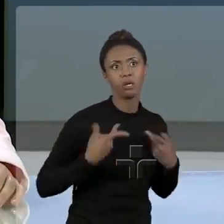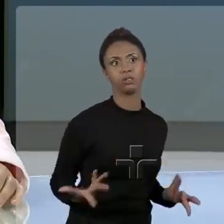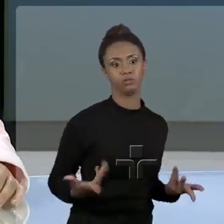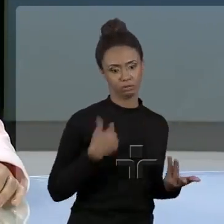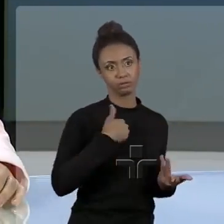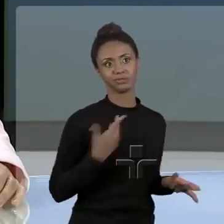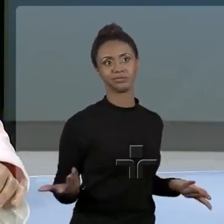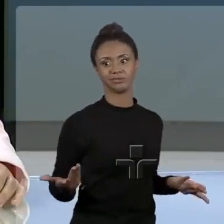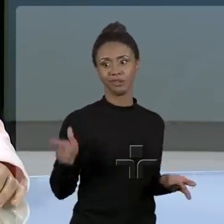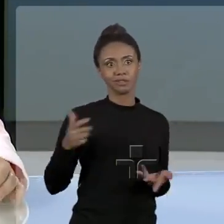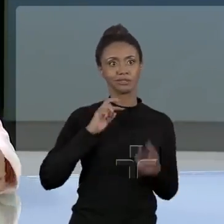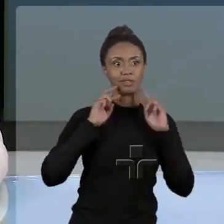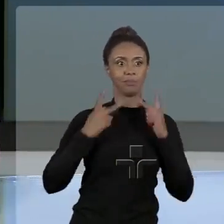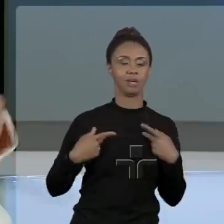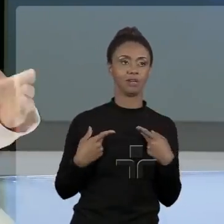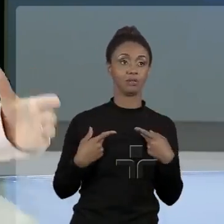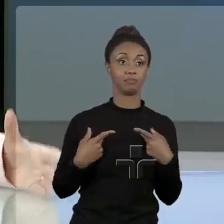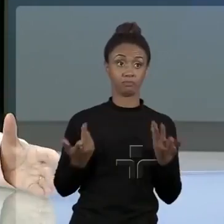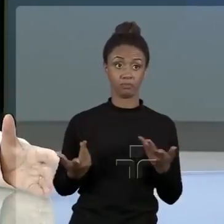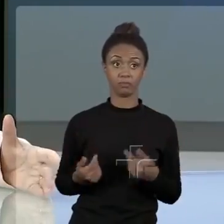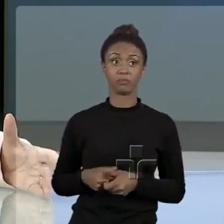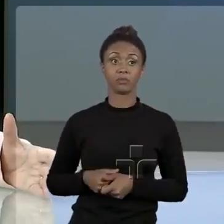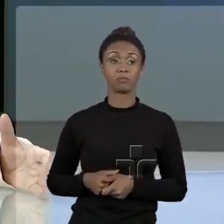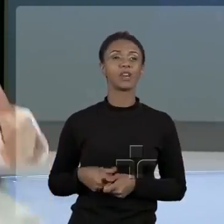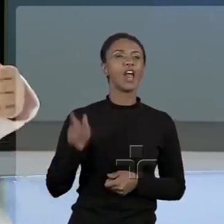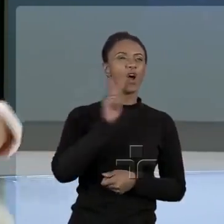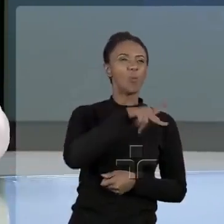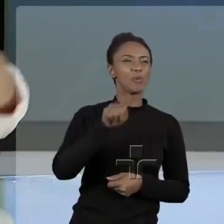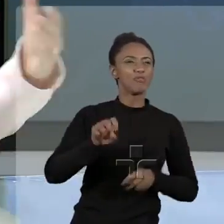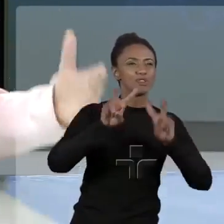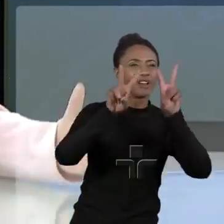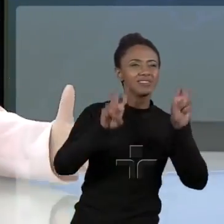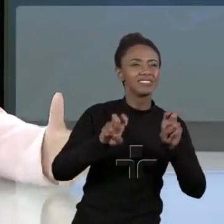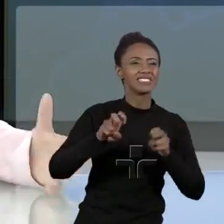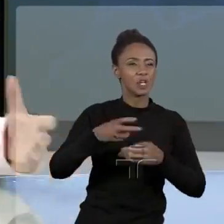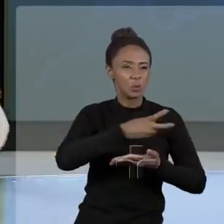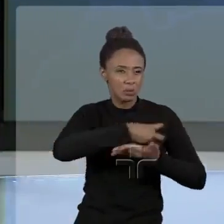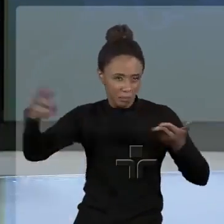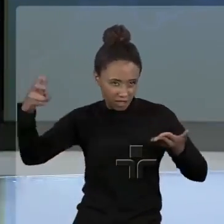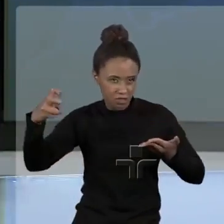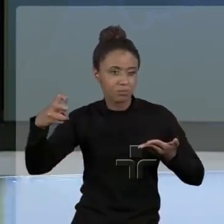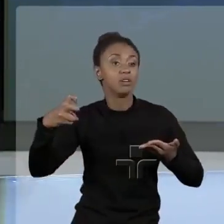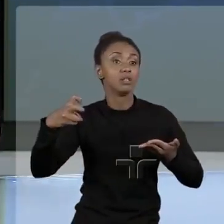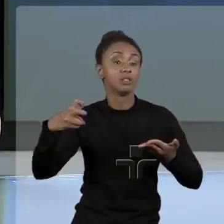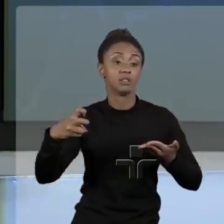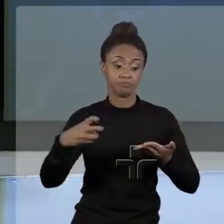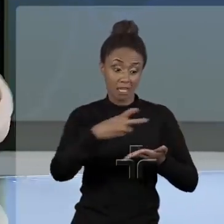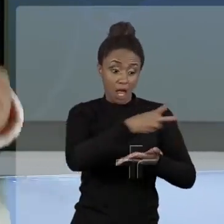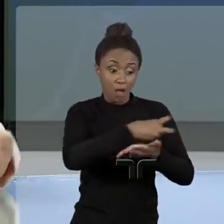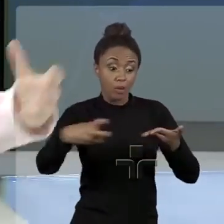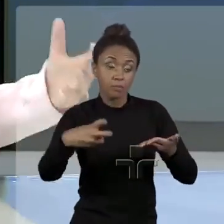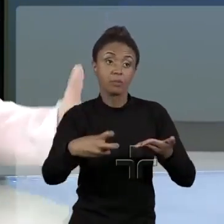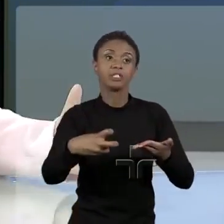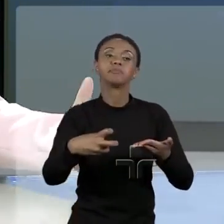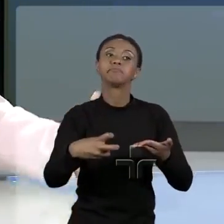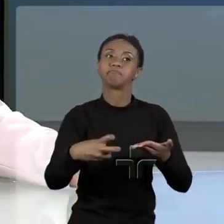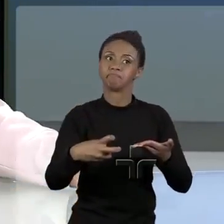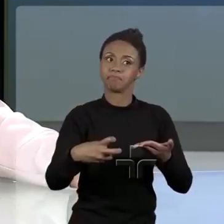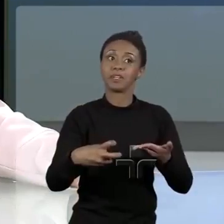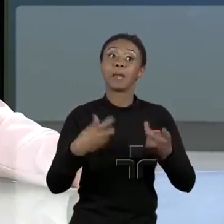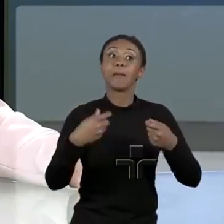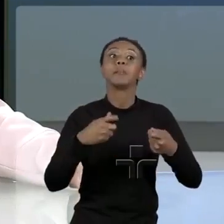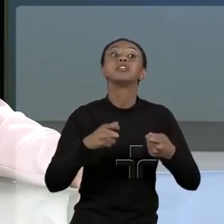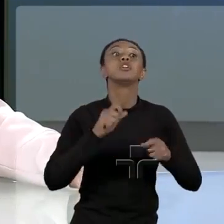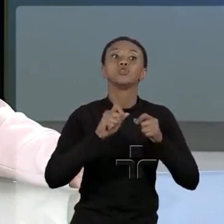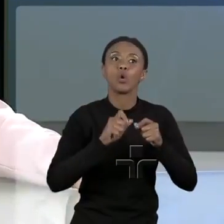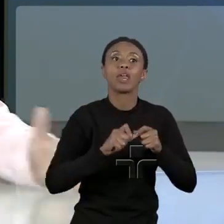Com relação à fala do professor da questão do impeachment, realmente eu tenho ouvido, mas o impeachment requer um crime de